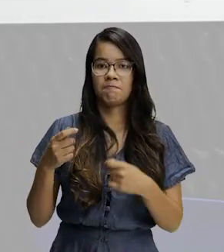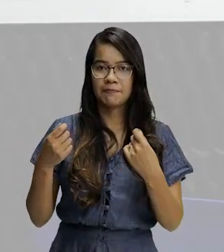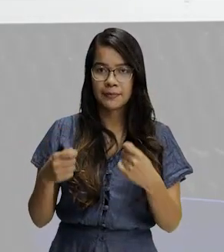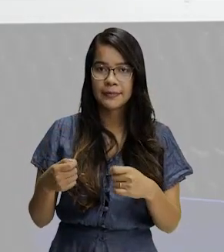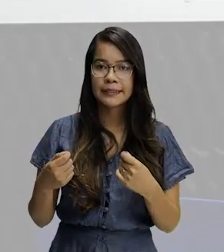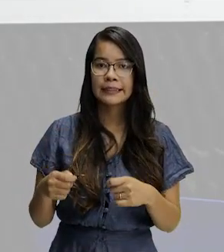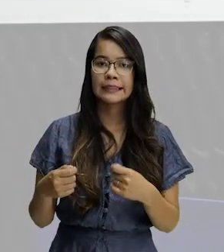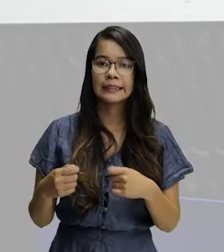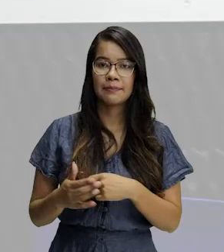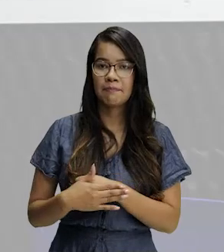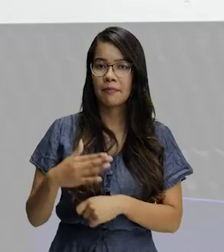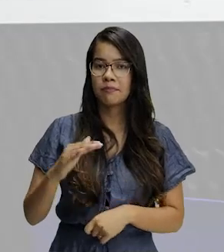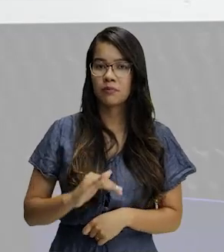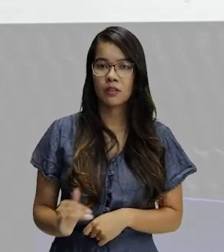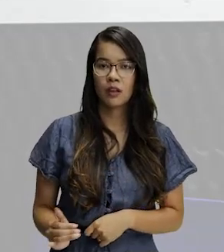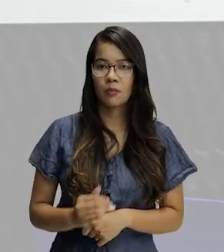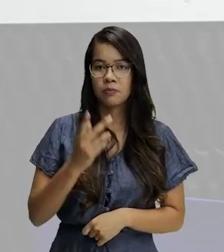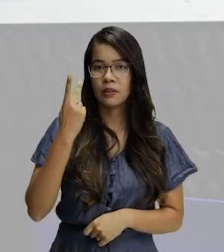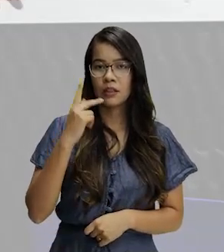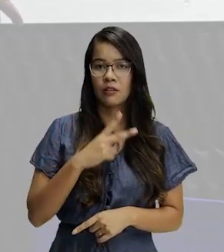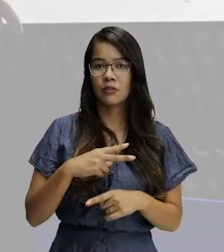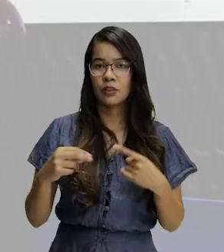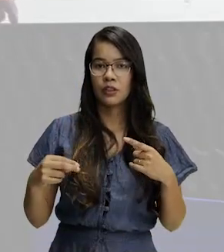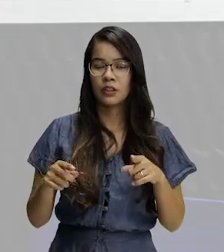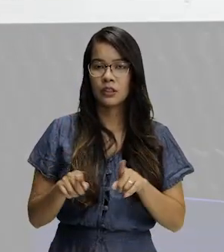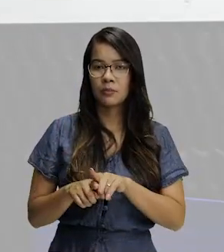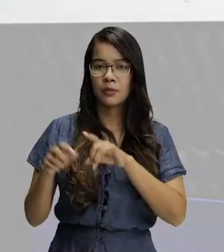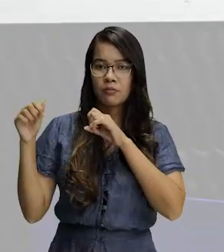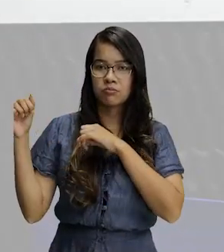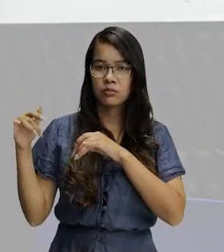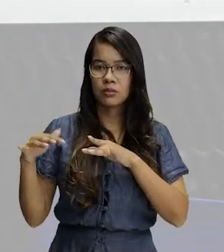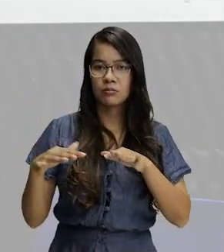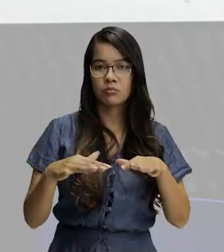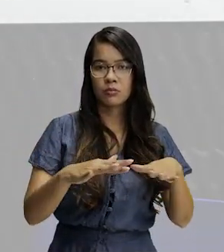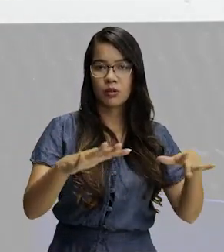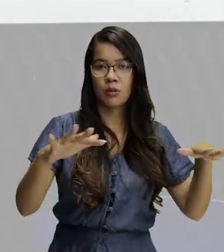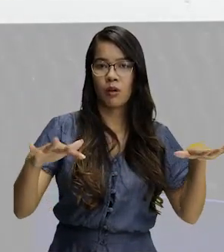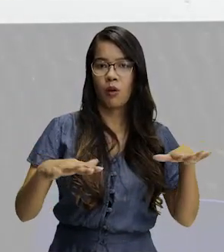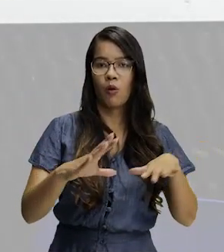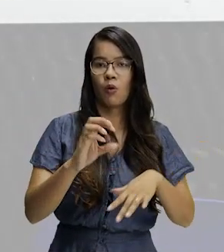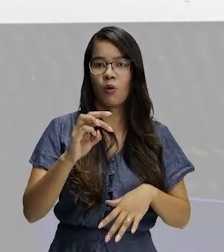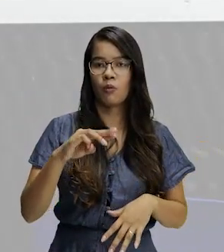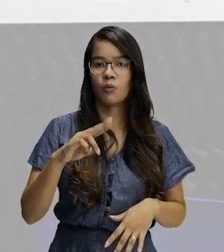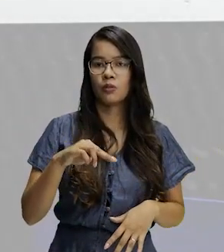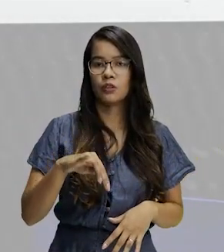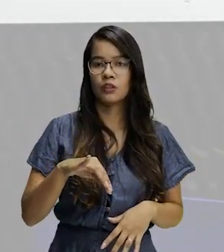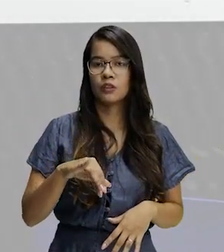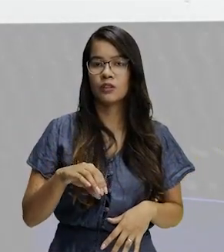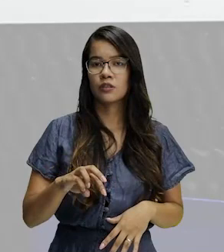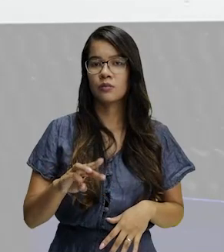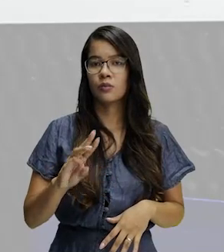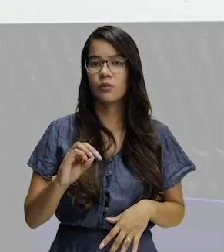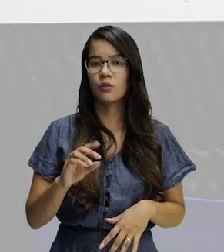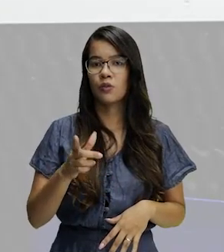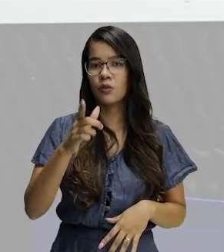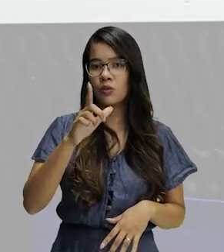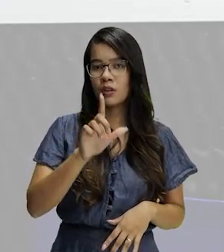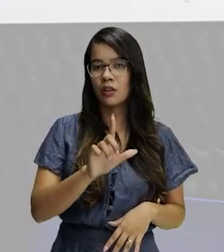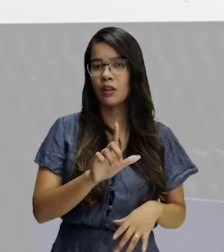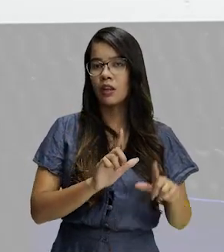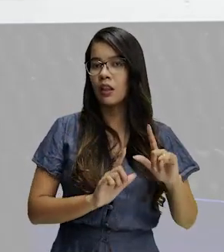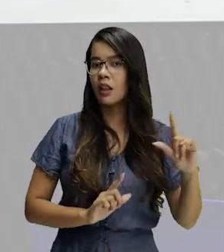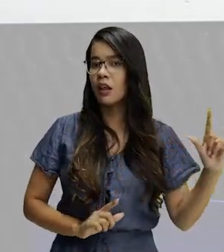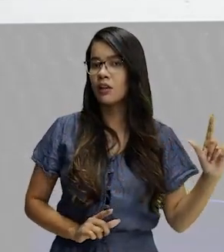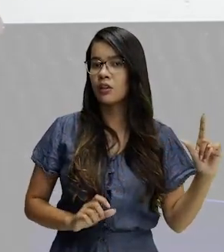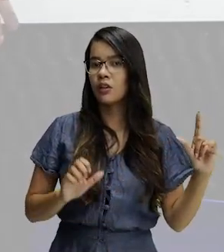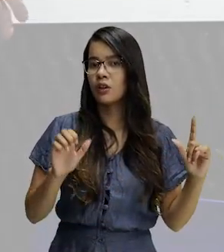aliados, assim como para a expansão do comunismo no leste europeu. Além da Batalha de Stalingrado, um outro